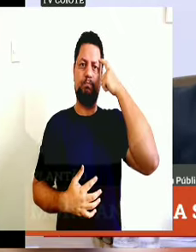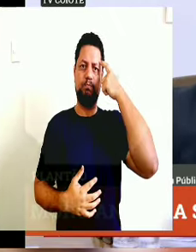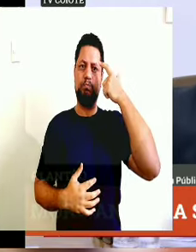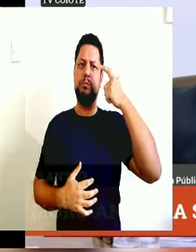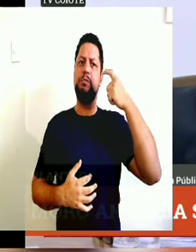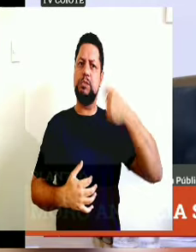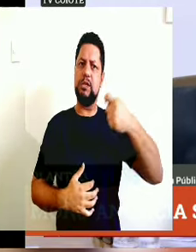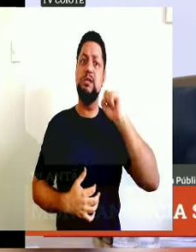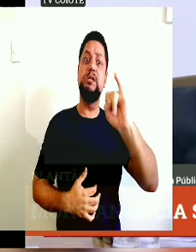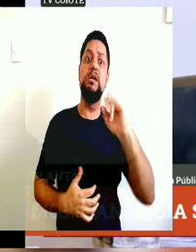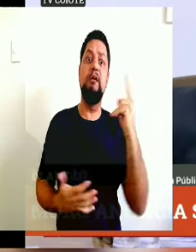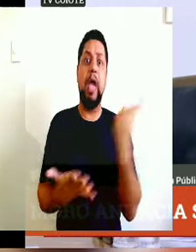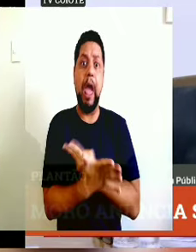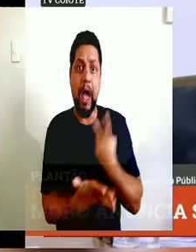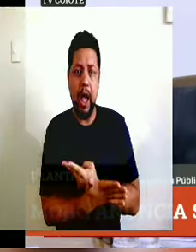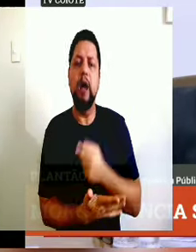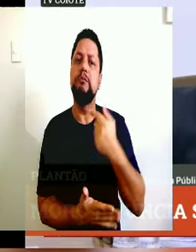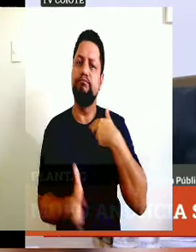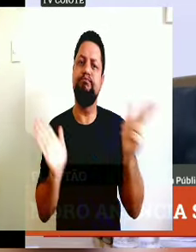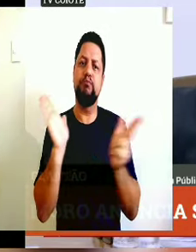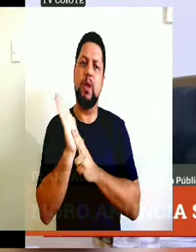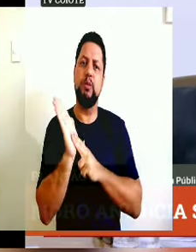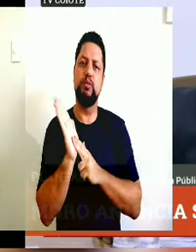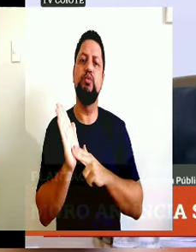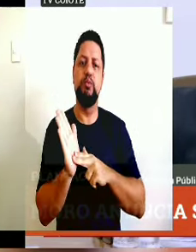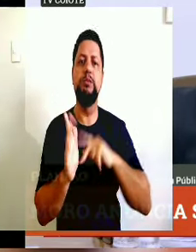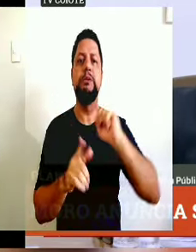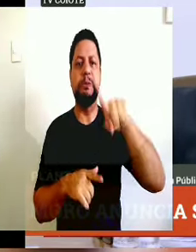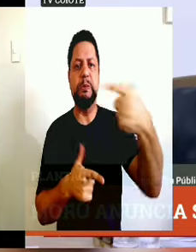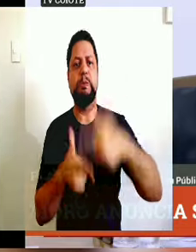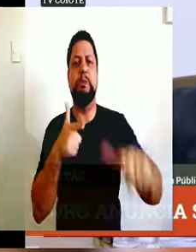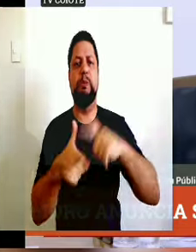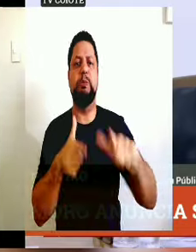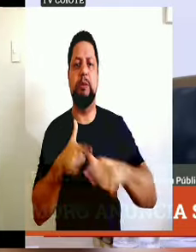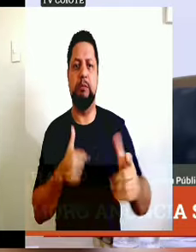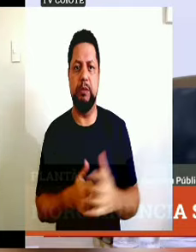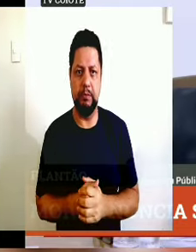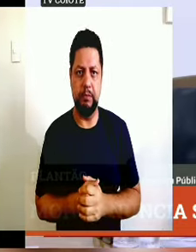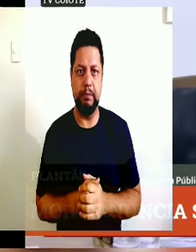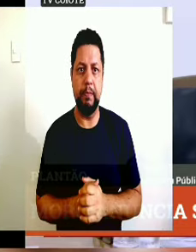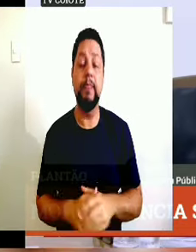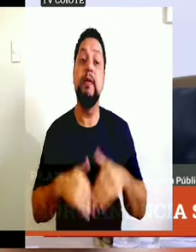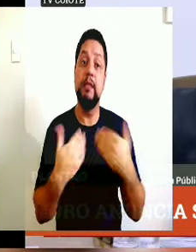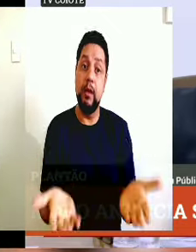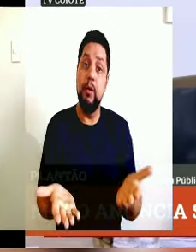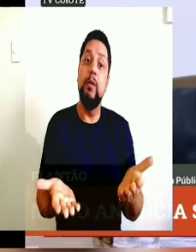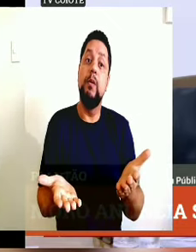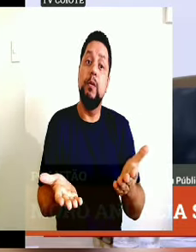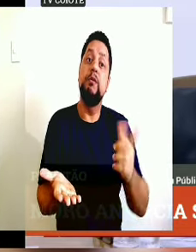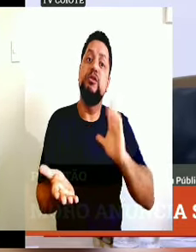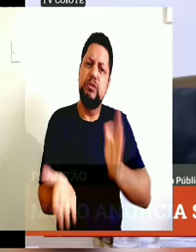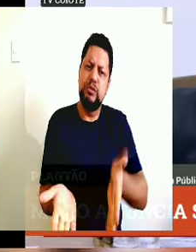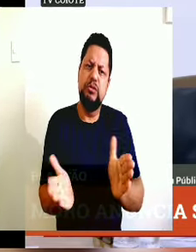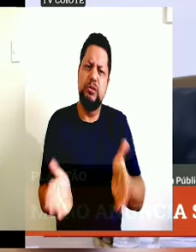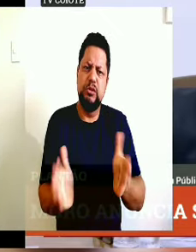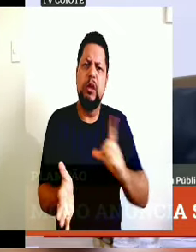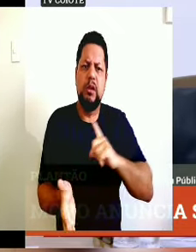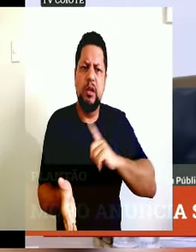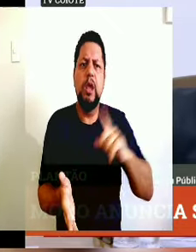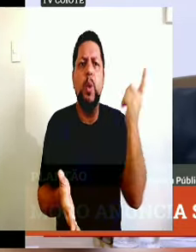arque com as consequências, isso faz parte. Acho que com tudo isso, nós conseguimos resultados expressivos, alguns deles